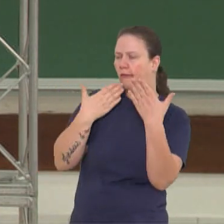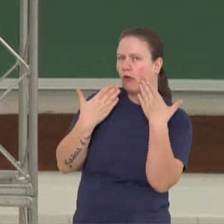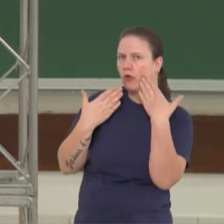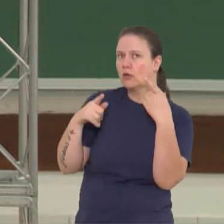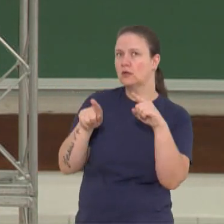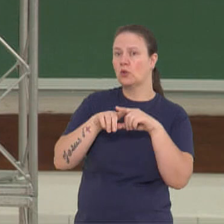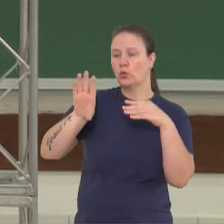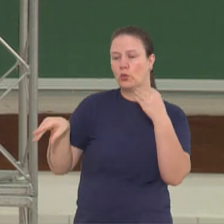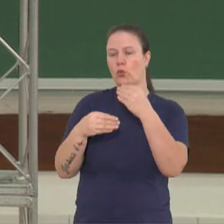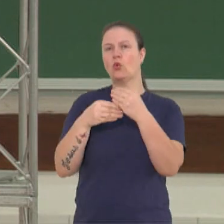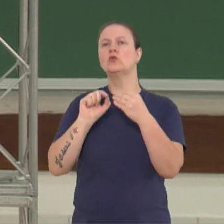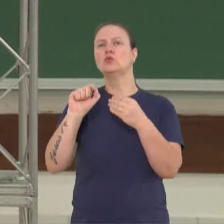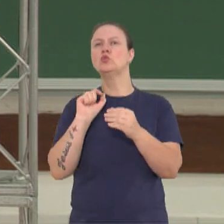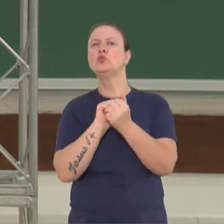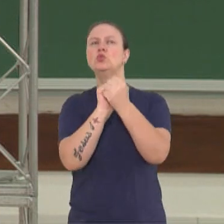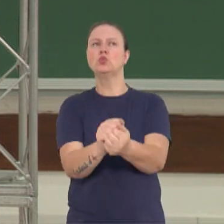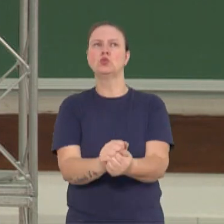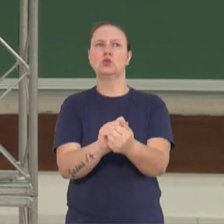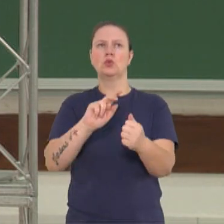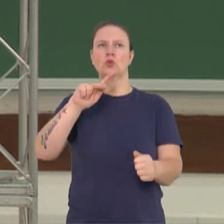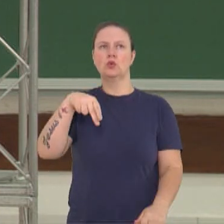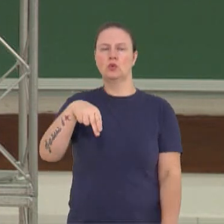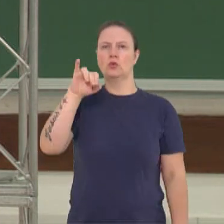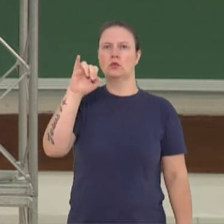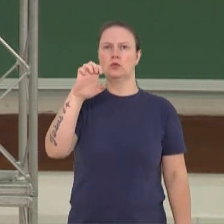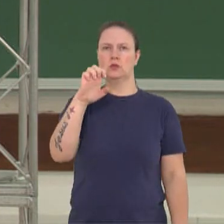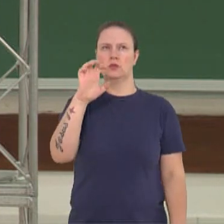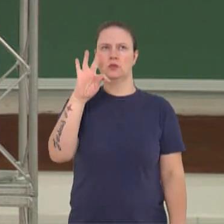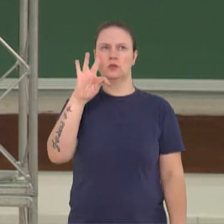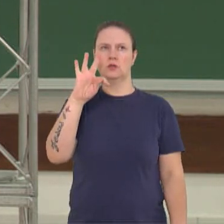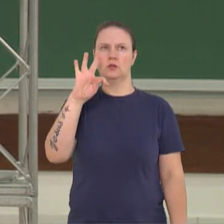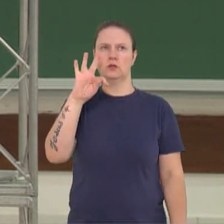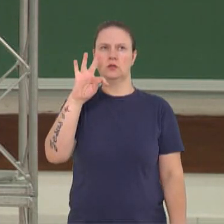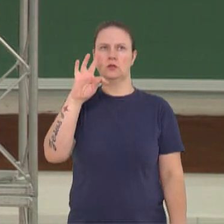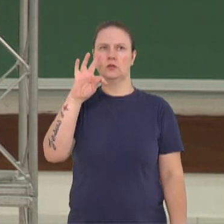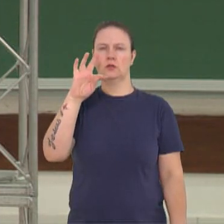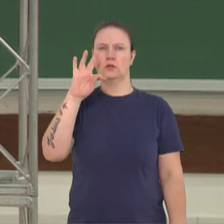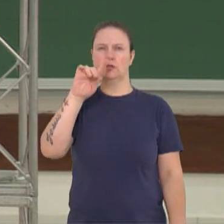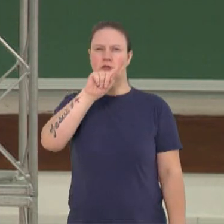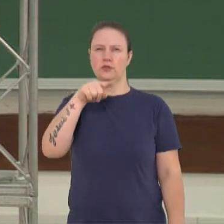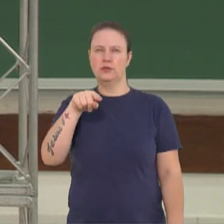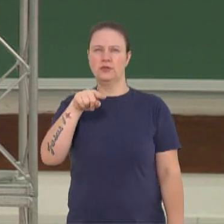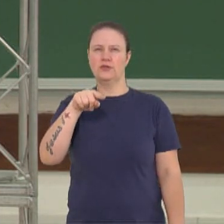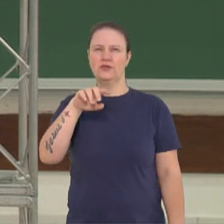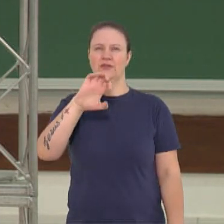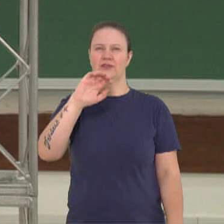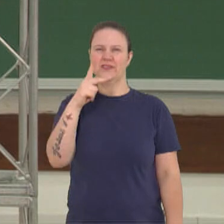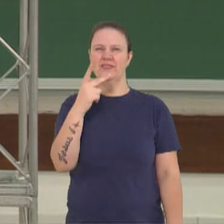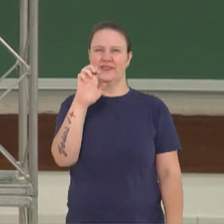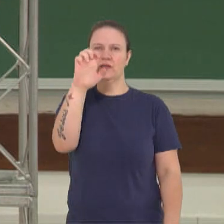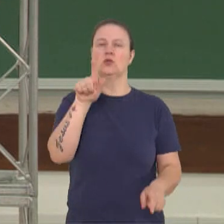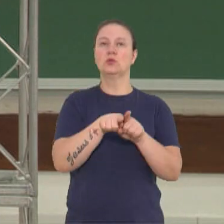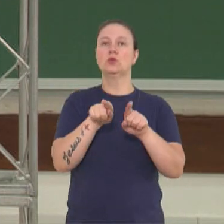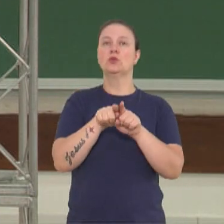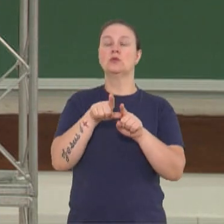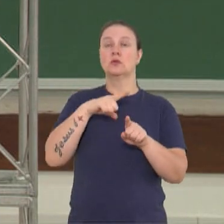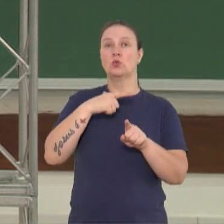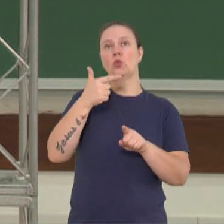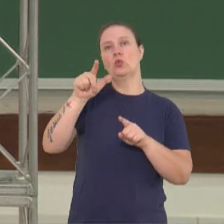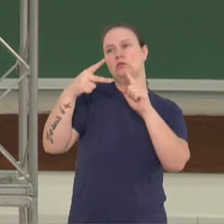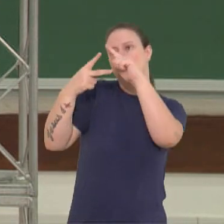Nietzsche. Por que colocar o Nietzsche? Porque o Nietzsche é exatamente o contrário do Hegel. Ele vai ler o Heráclito numa outra